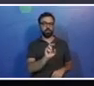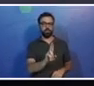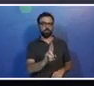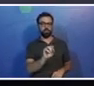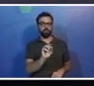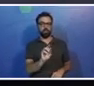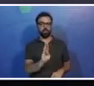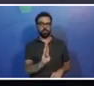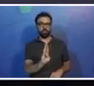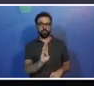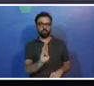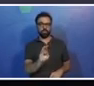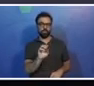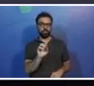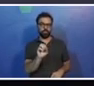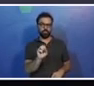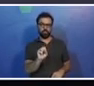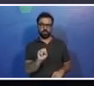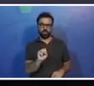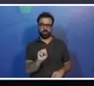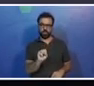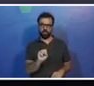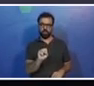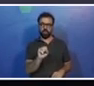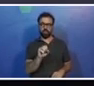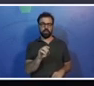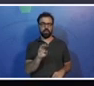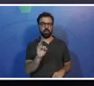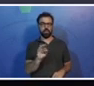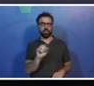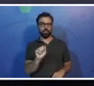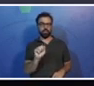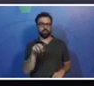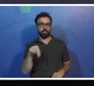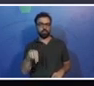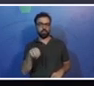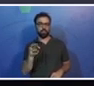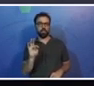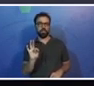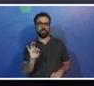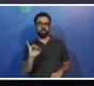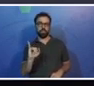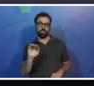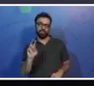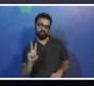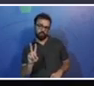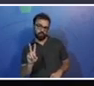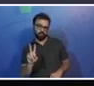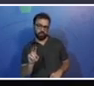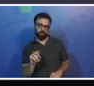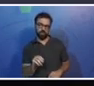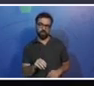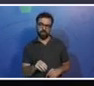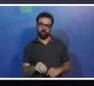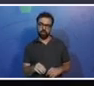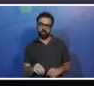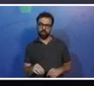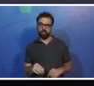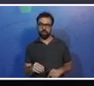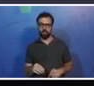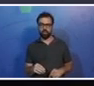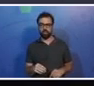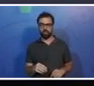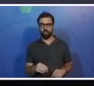eles se originam de adjetivos, cujo sufixo, que é aquela parte da palavra, no final. No caso,